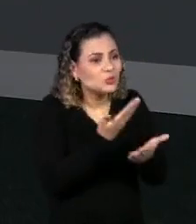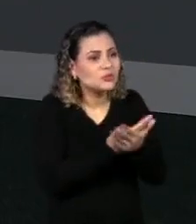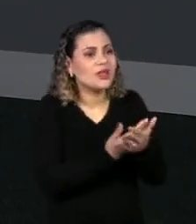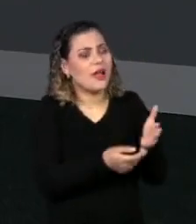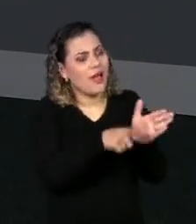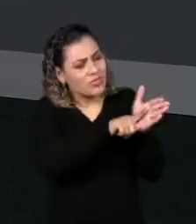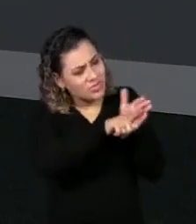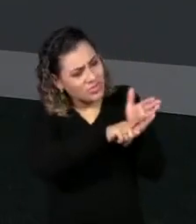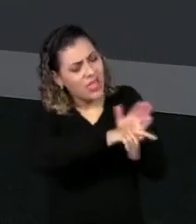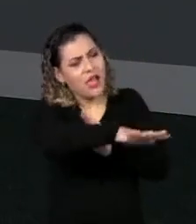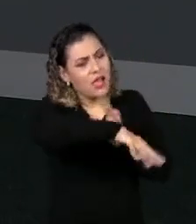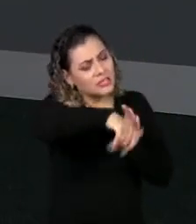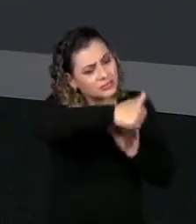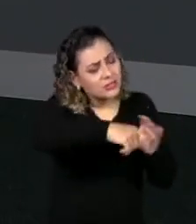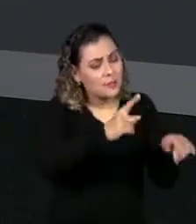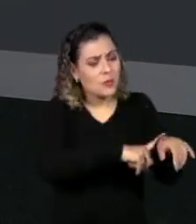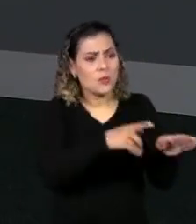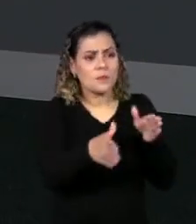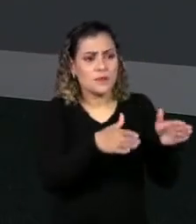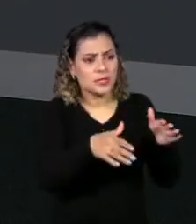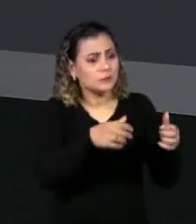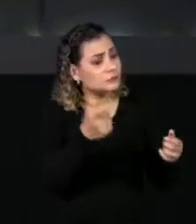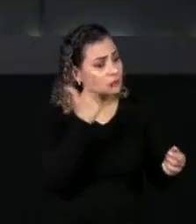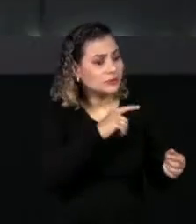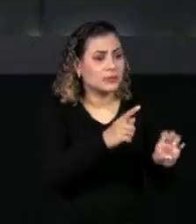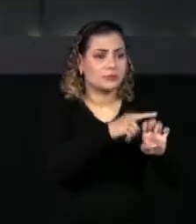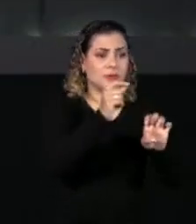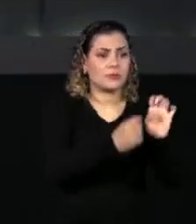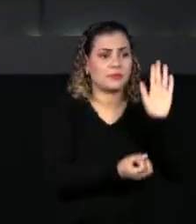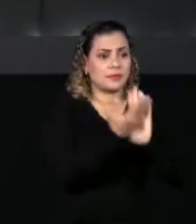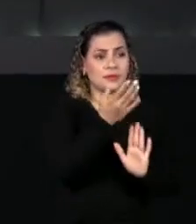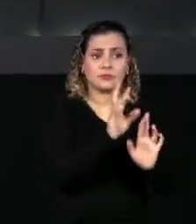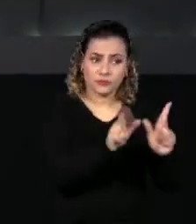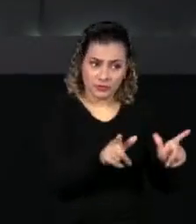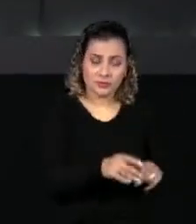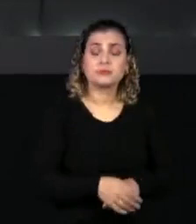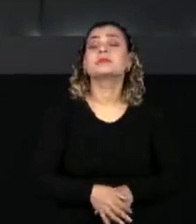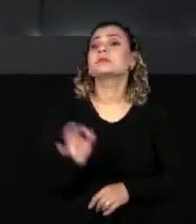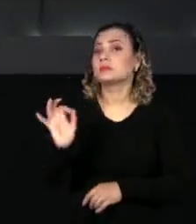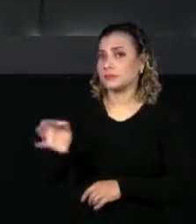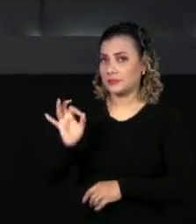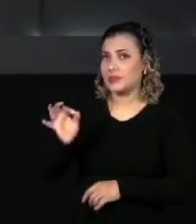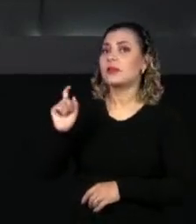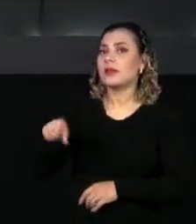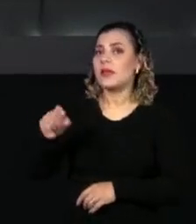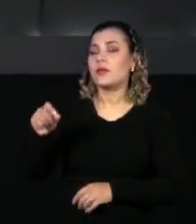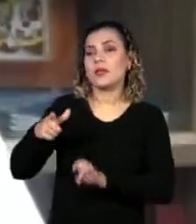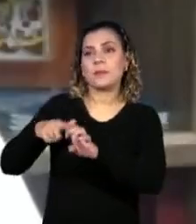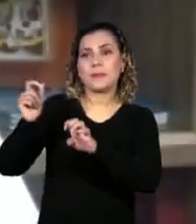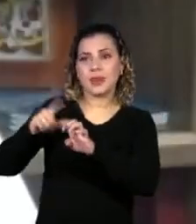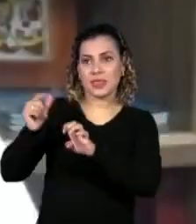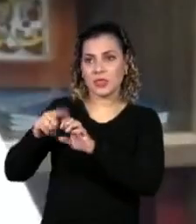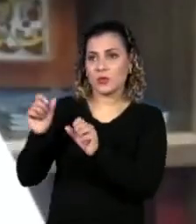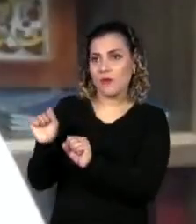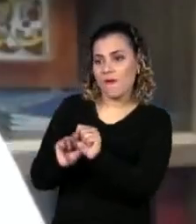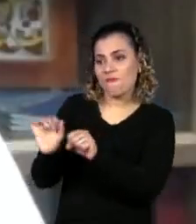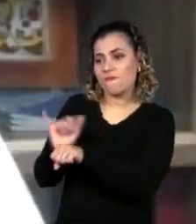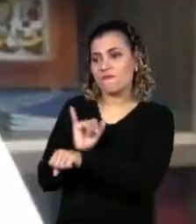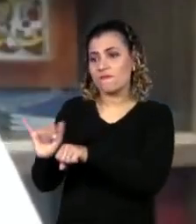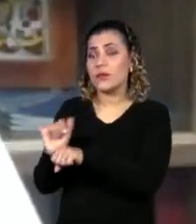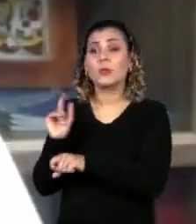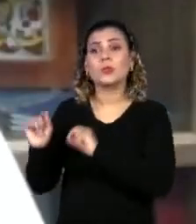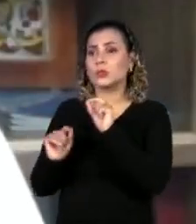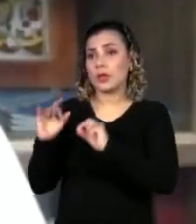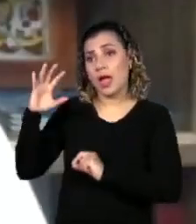dessa avaliação do melhor momento de se empreender. Passa pela questão da chamada educação empreendedora, né? O que é isso?